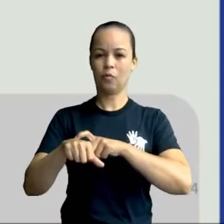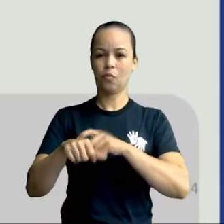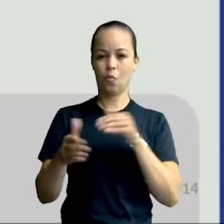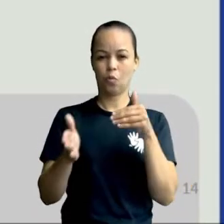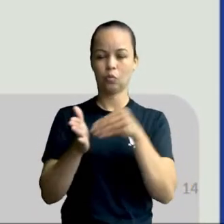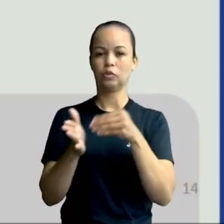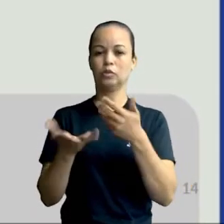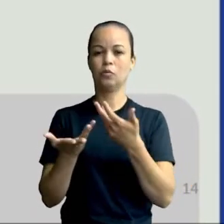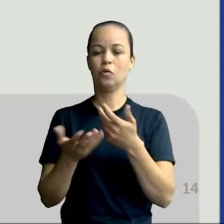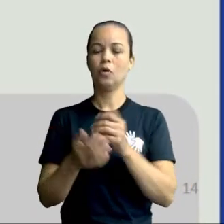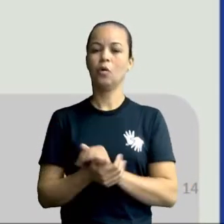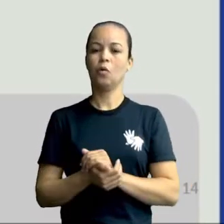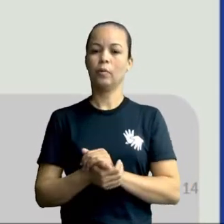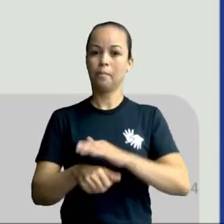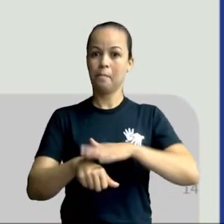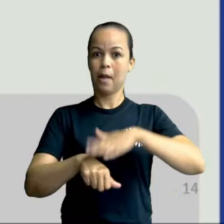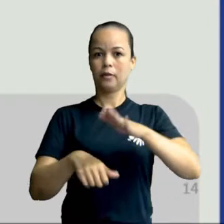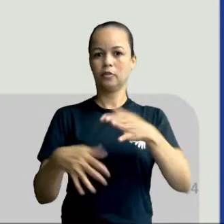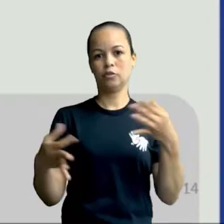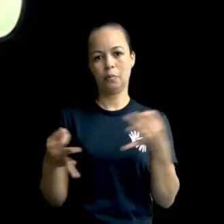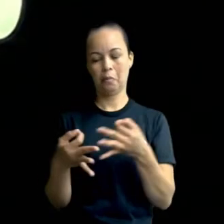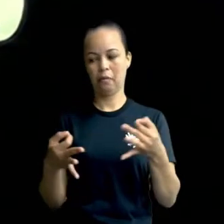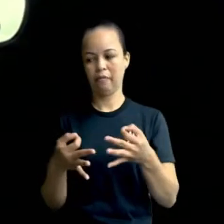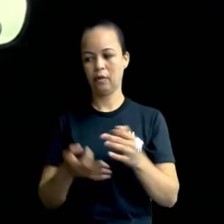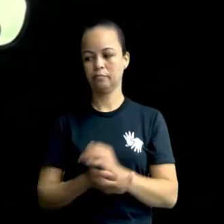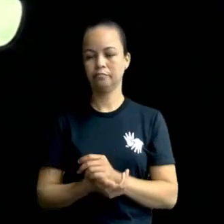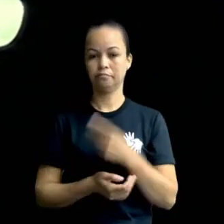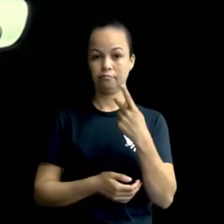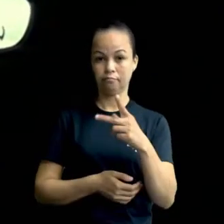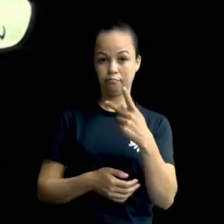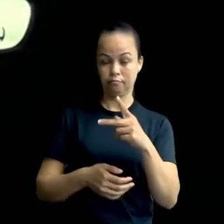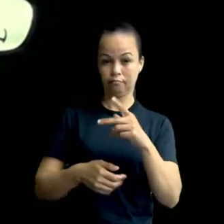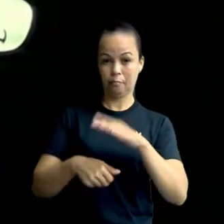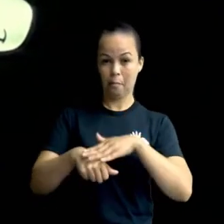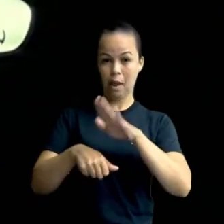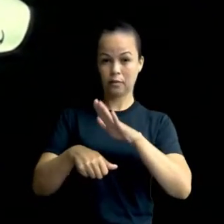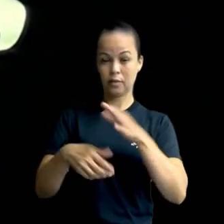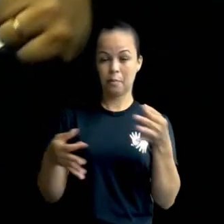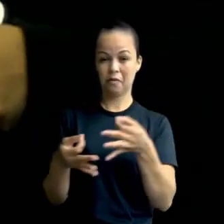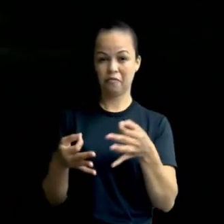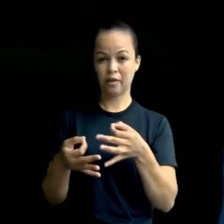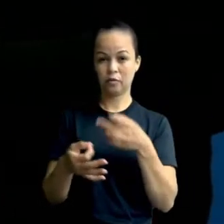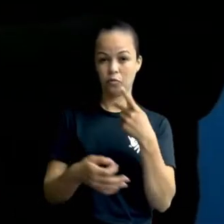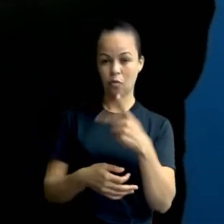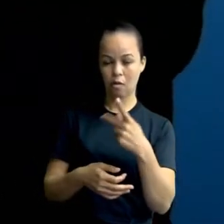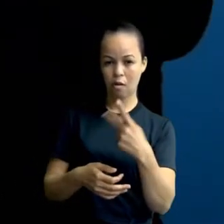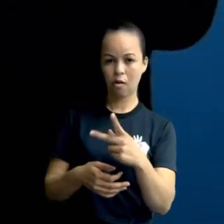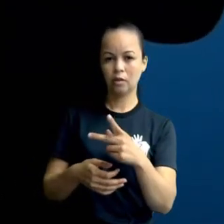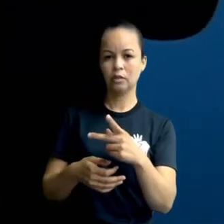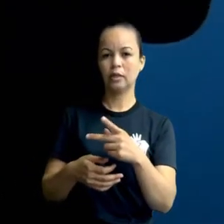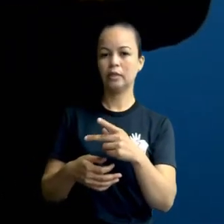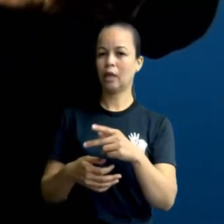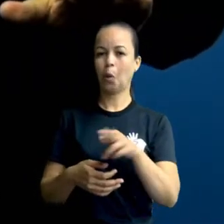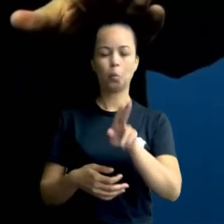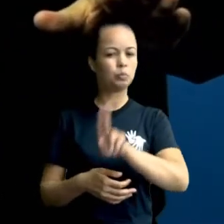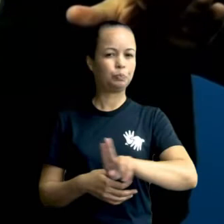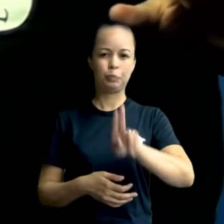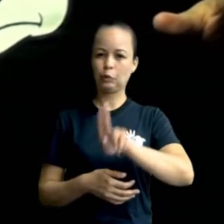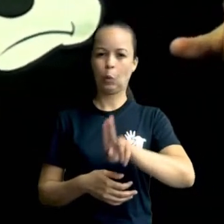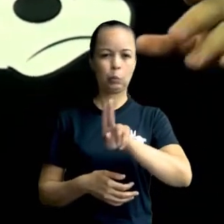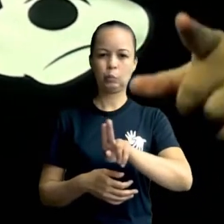vos falei, o pretérito mais que perfeito, nesse tempo aqui, pretérito mais que perfeito, ele está em